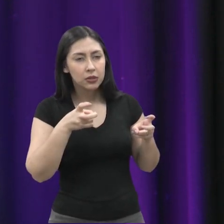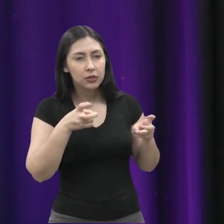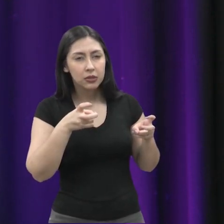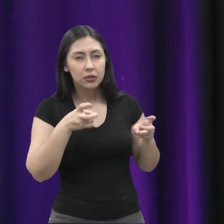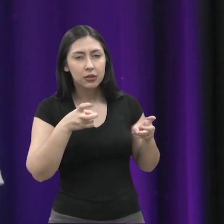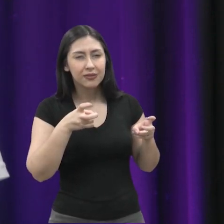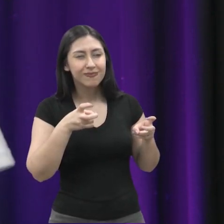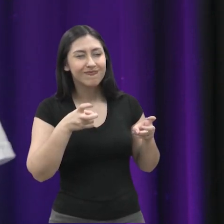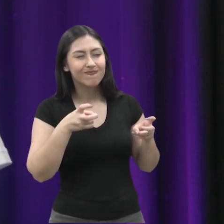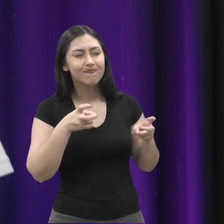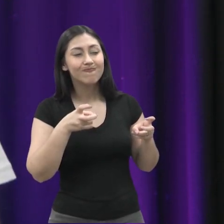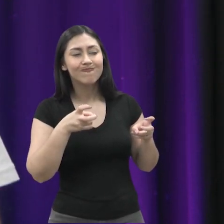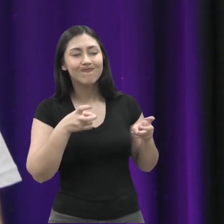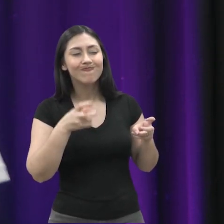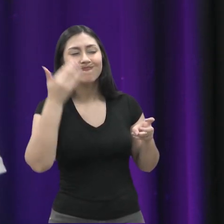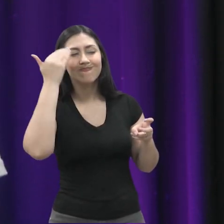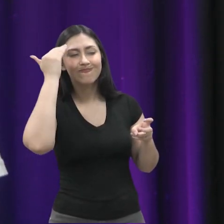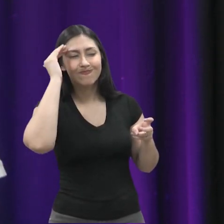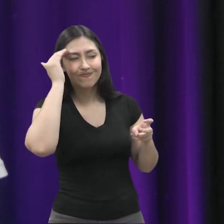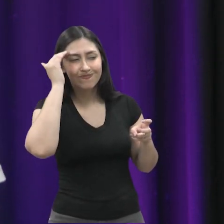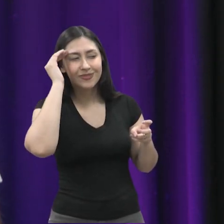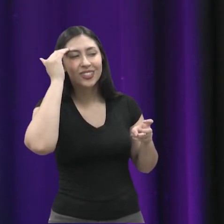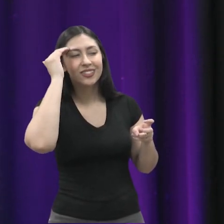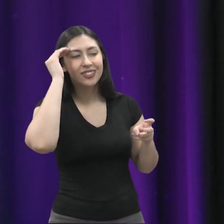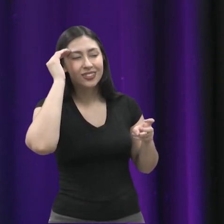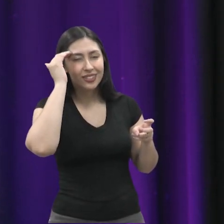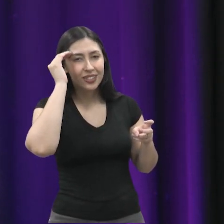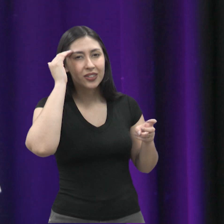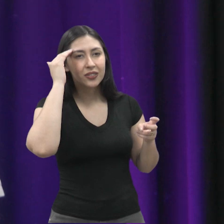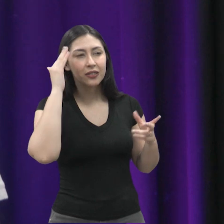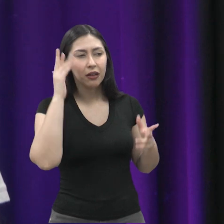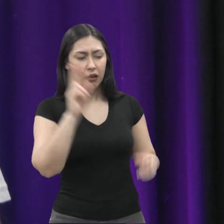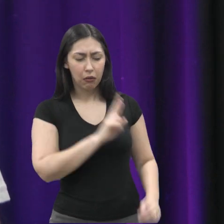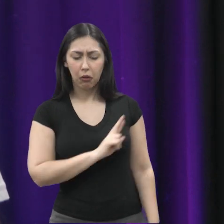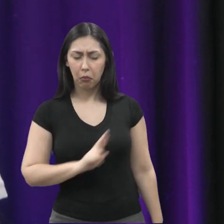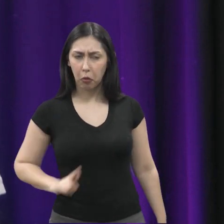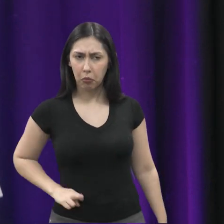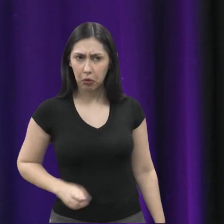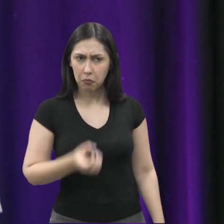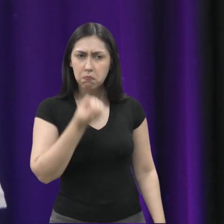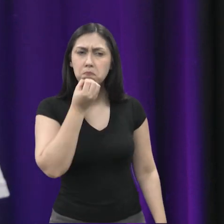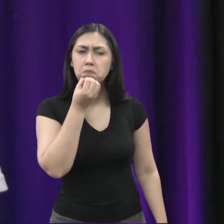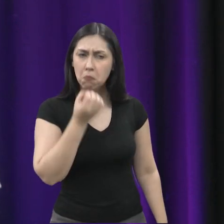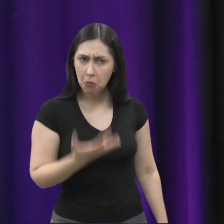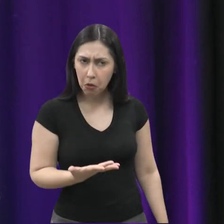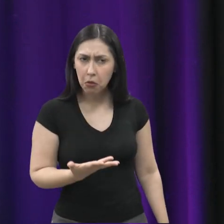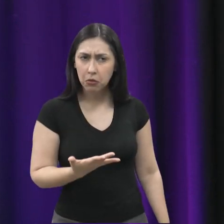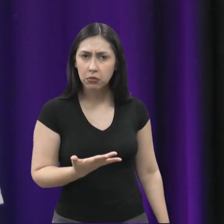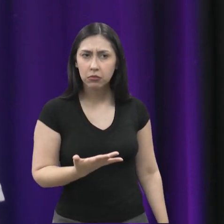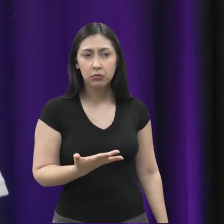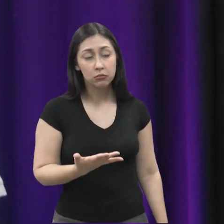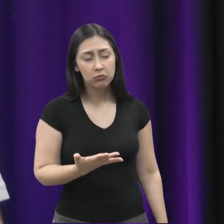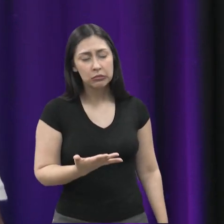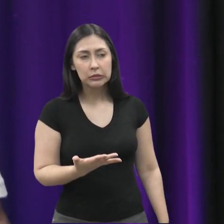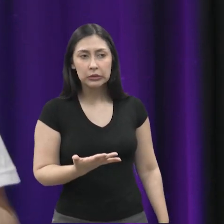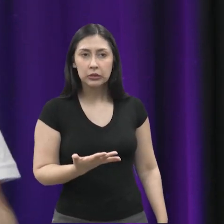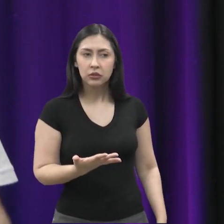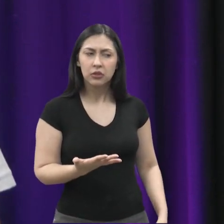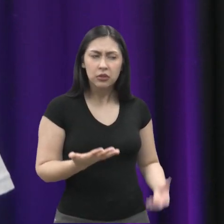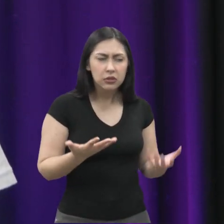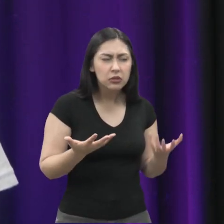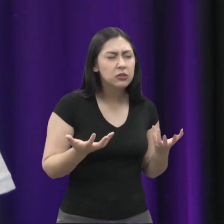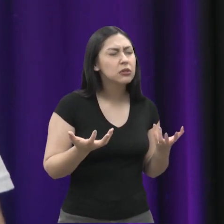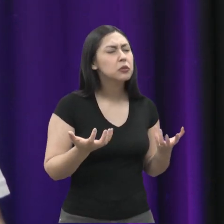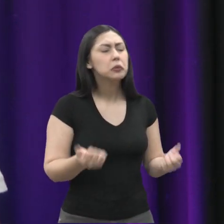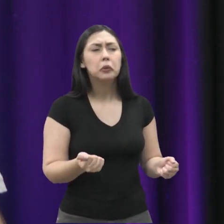brasileiro pelo menos aceitou bem a ideia de sermos república. Aceitou de maneira